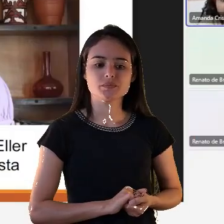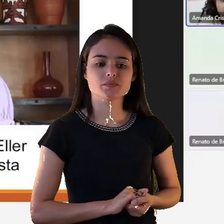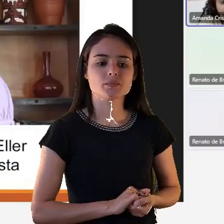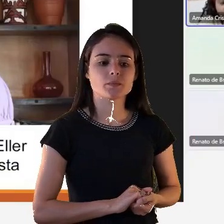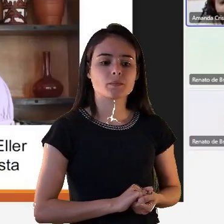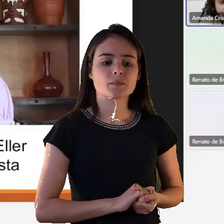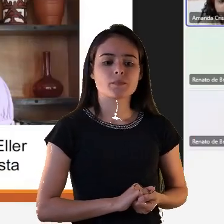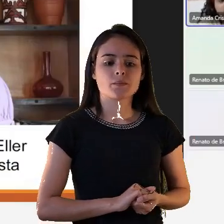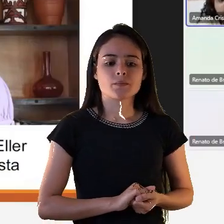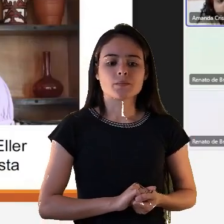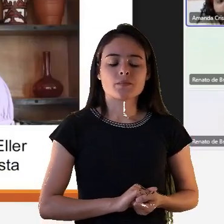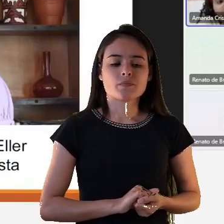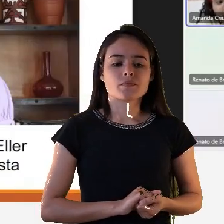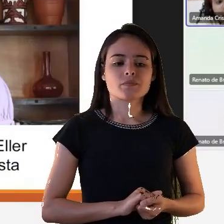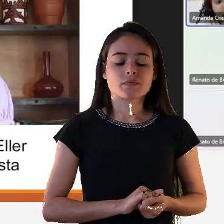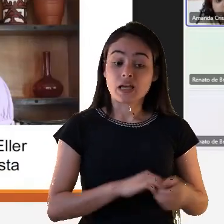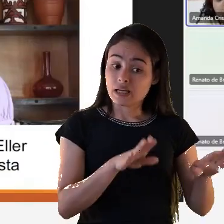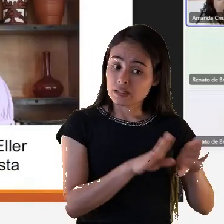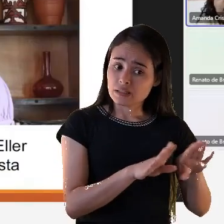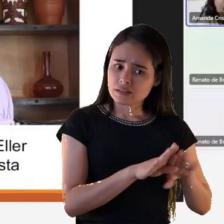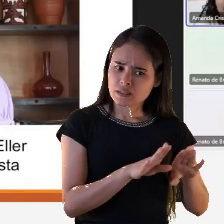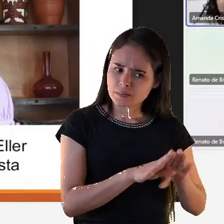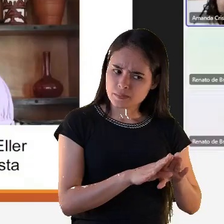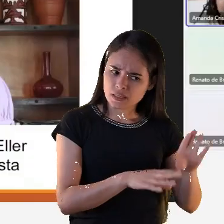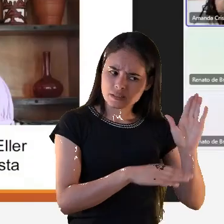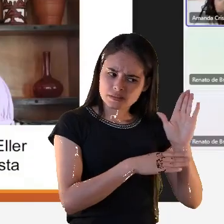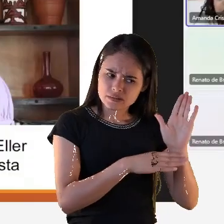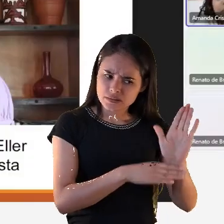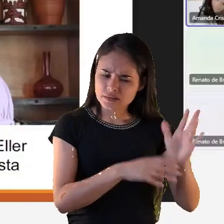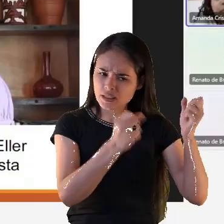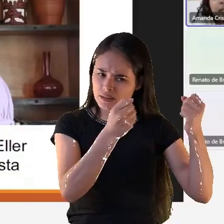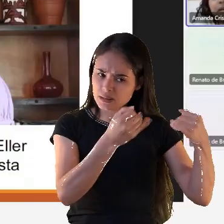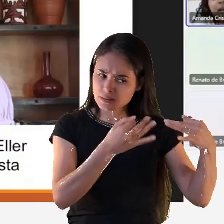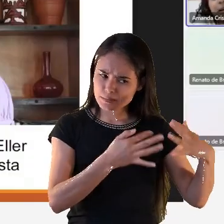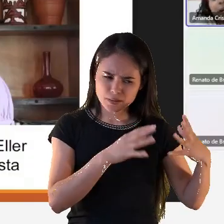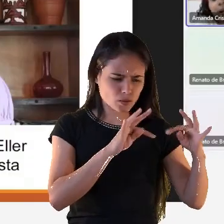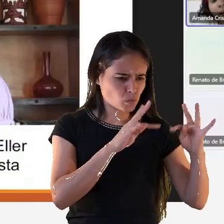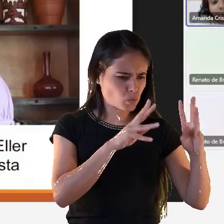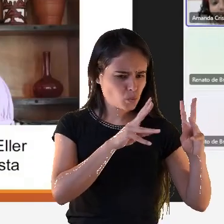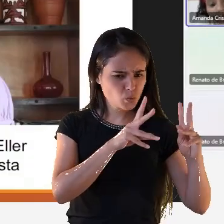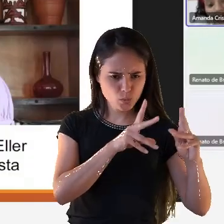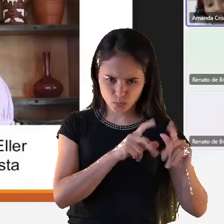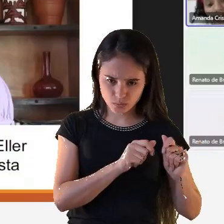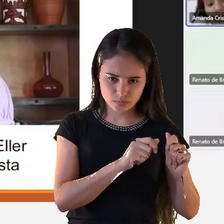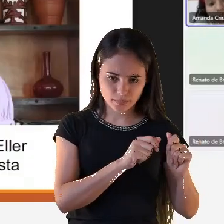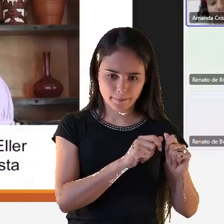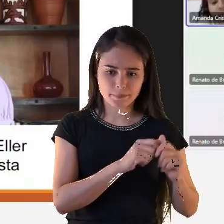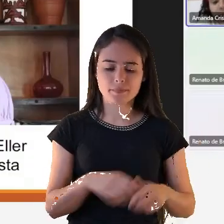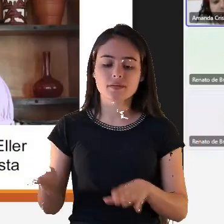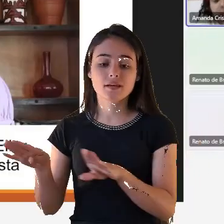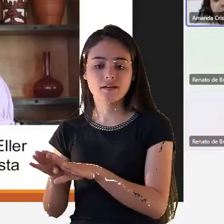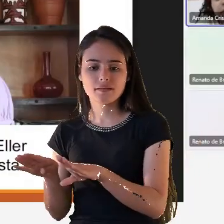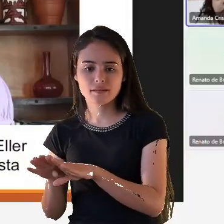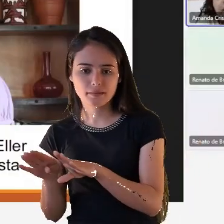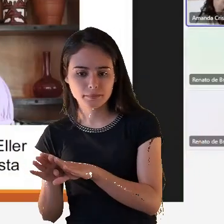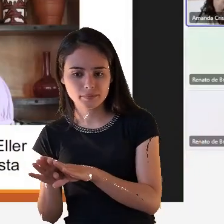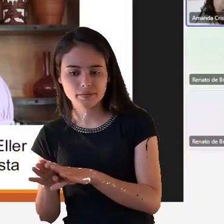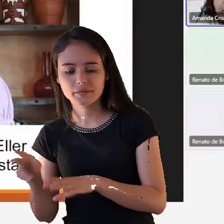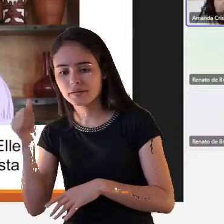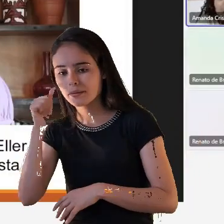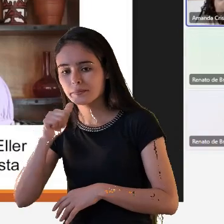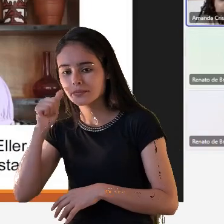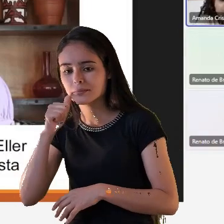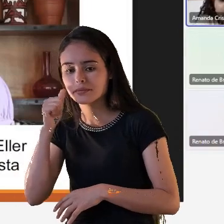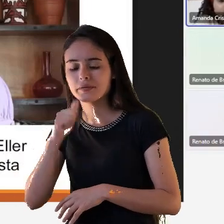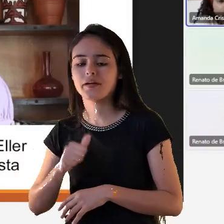lá divulga muita ciência, né? E trouxe também a mestra Cananda Heller,